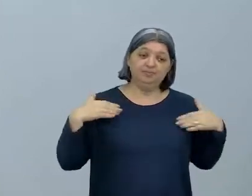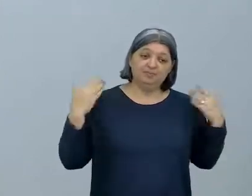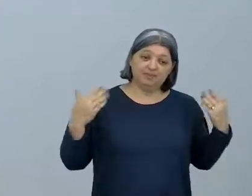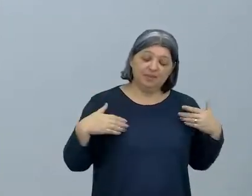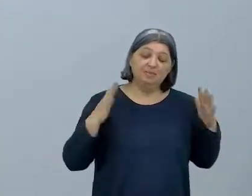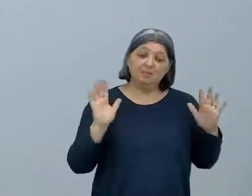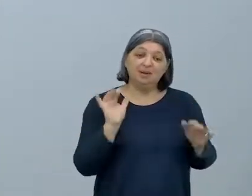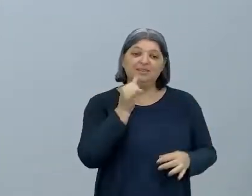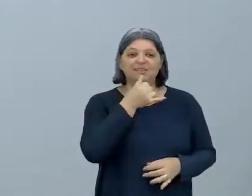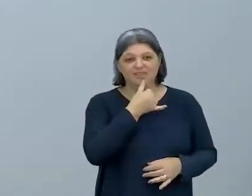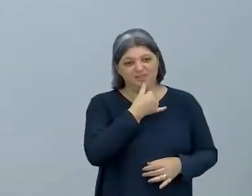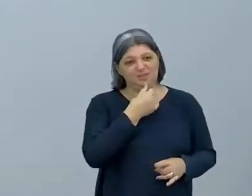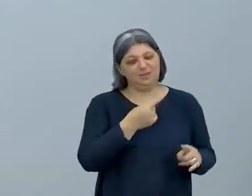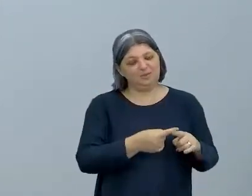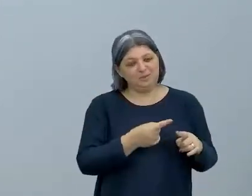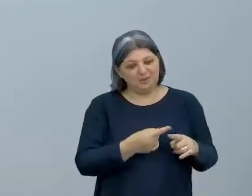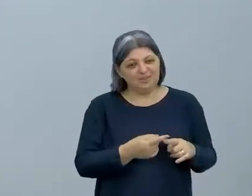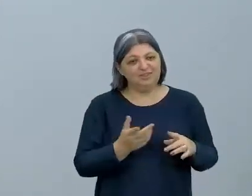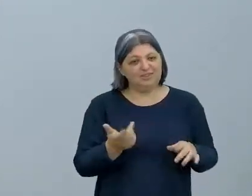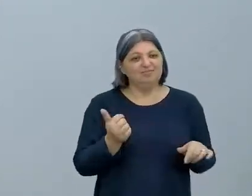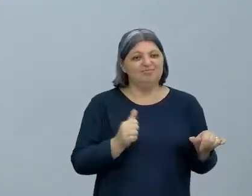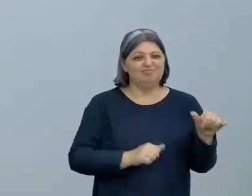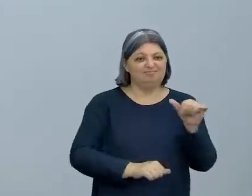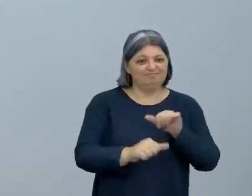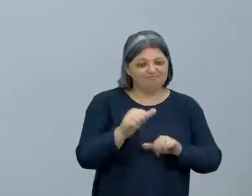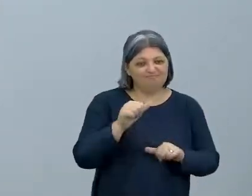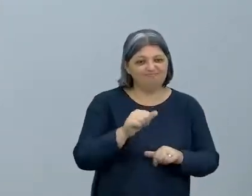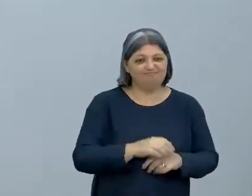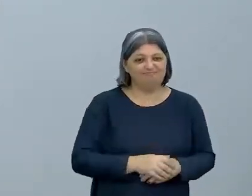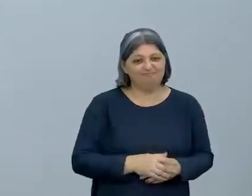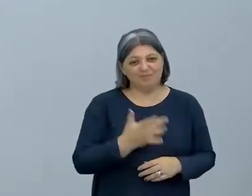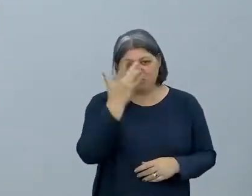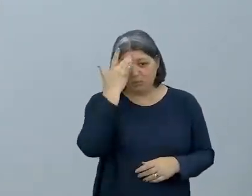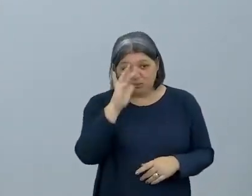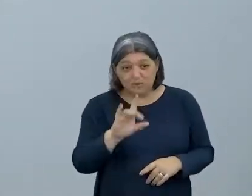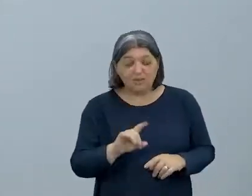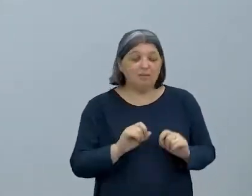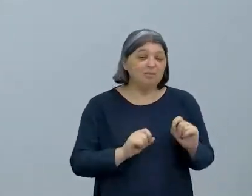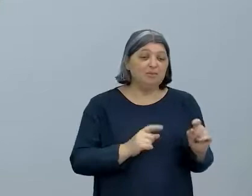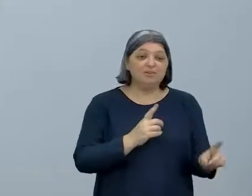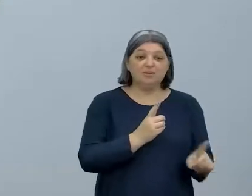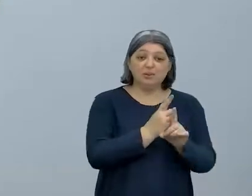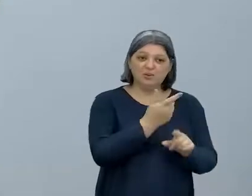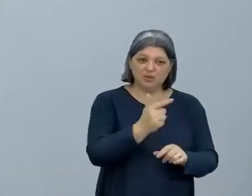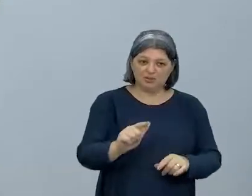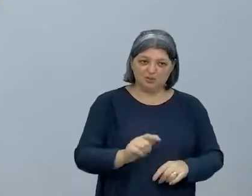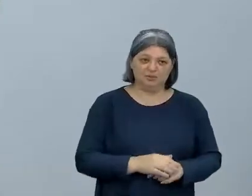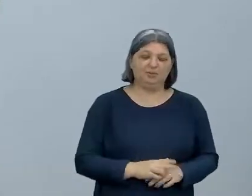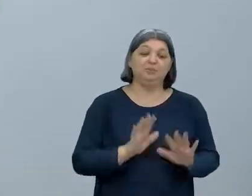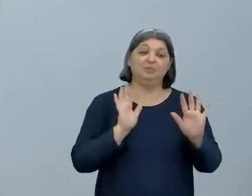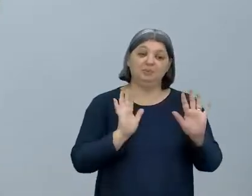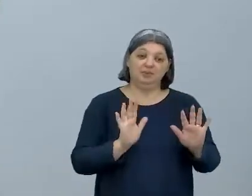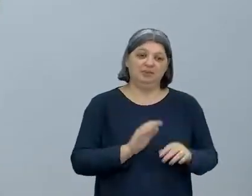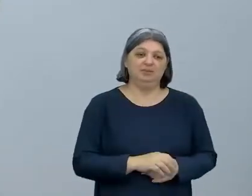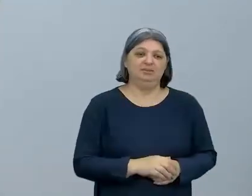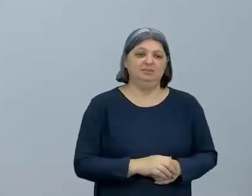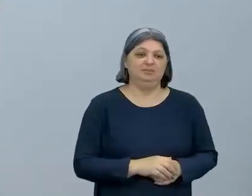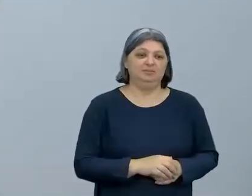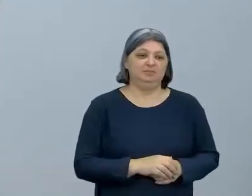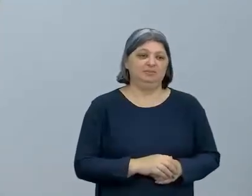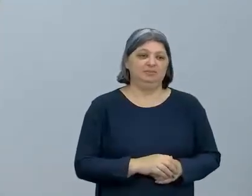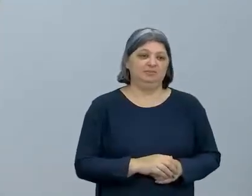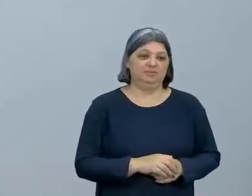e de tristeza que eu estou me despedindo e a gente não sabe quando vai se ver de novo. Mas não podemos,